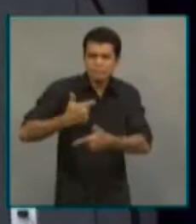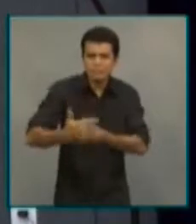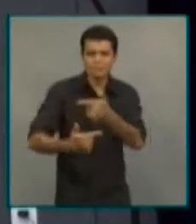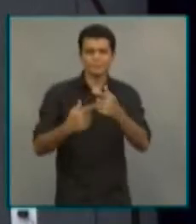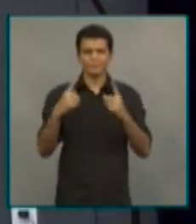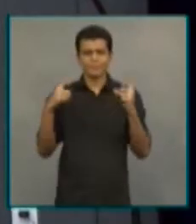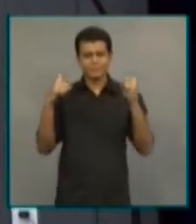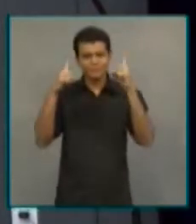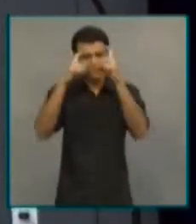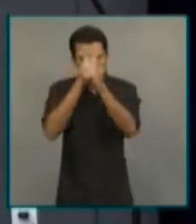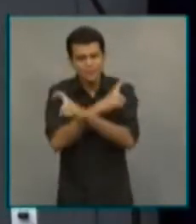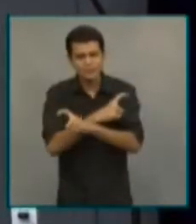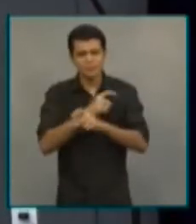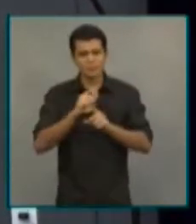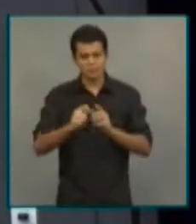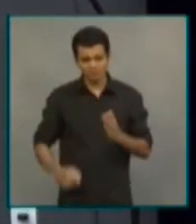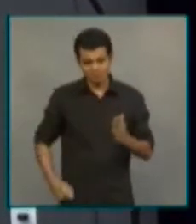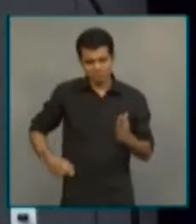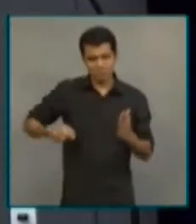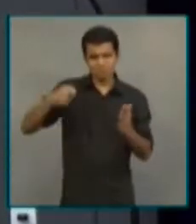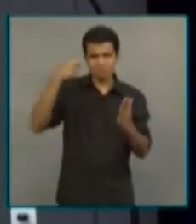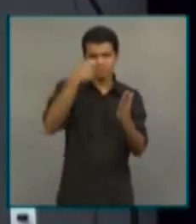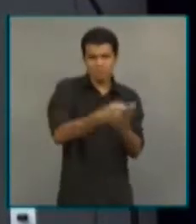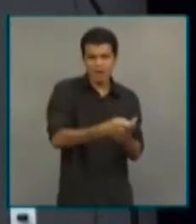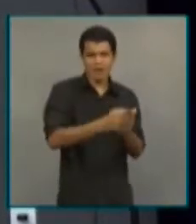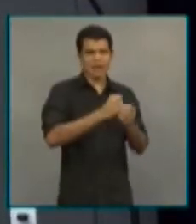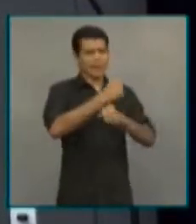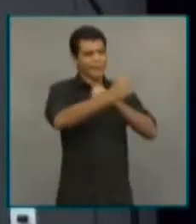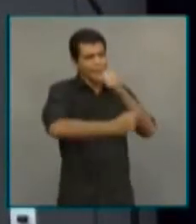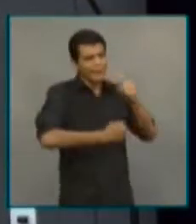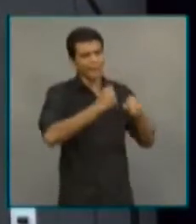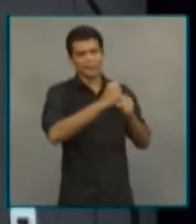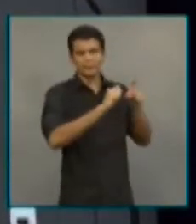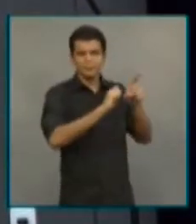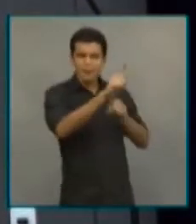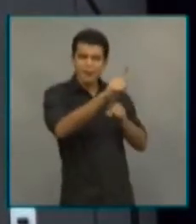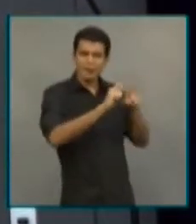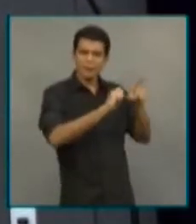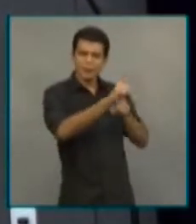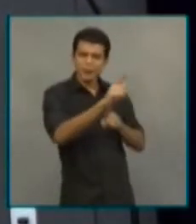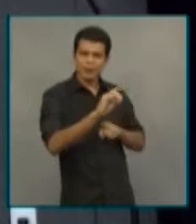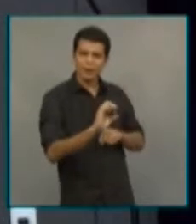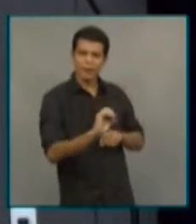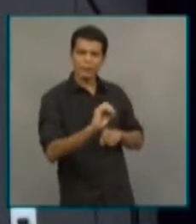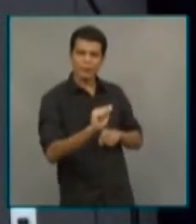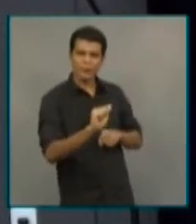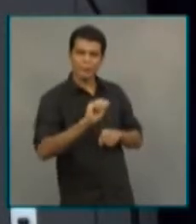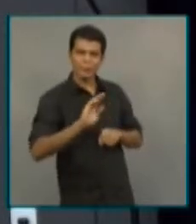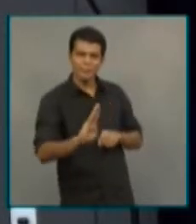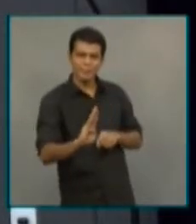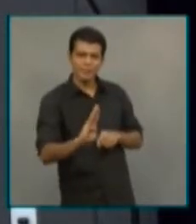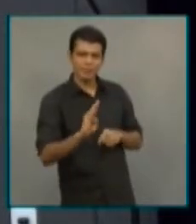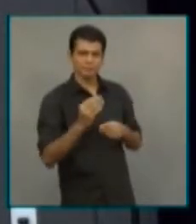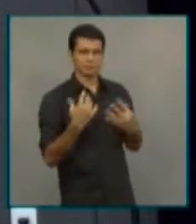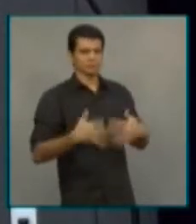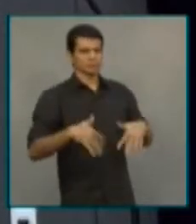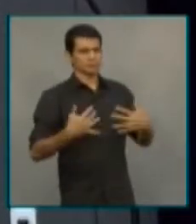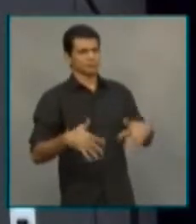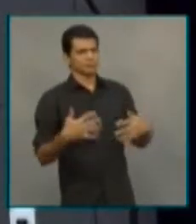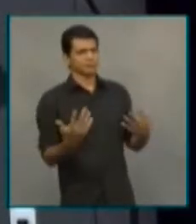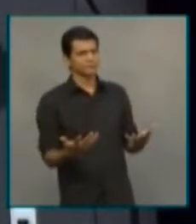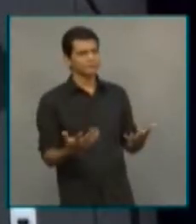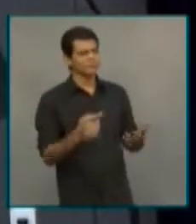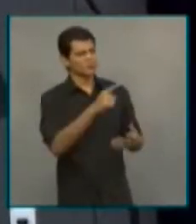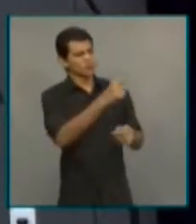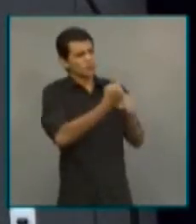e ter que pagar pesadas anuidades da OAB. O senhor faz parte da gestão, há 20 anos que está no poder, o senhor